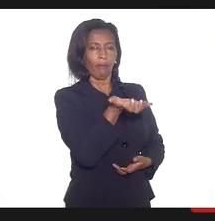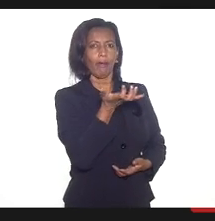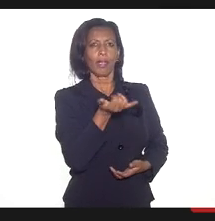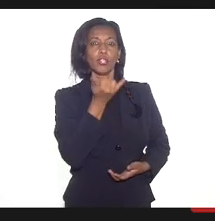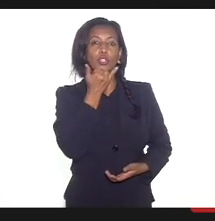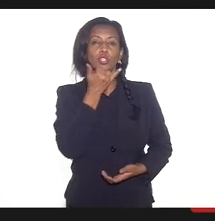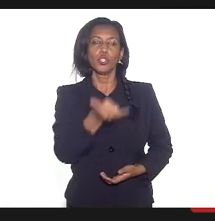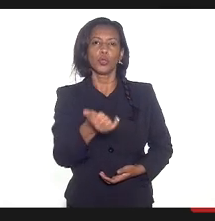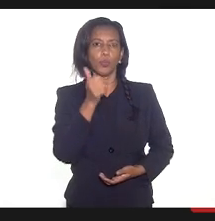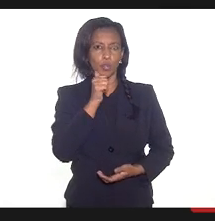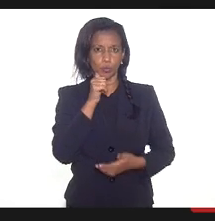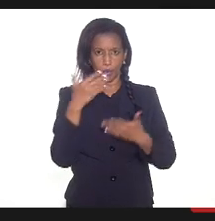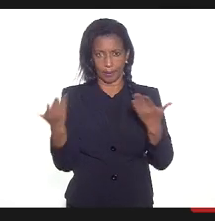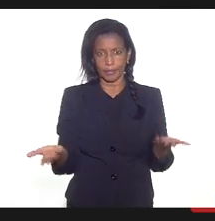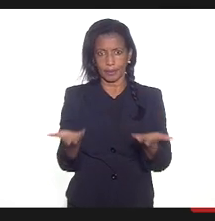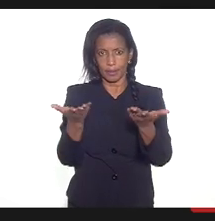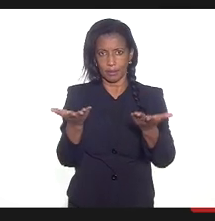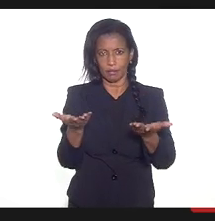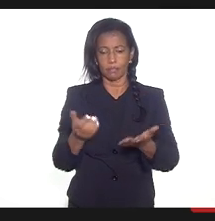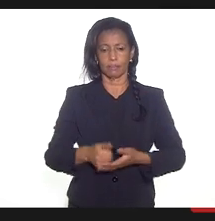as mulheres aqui, tá?